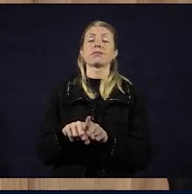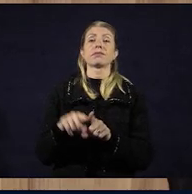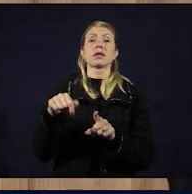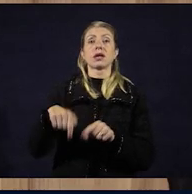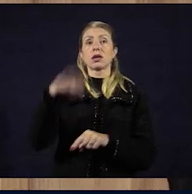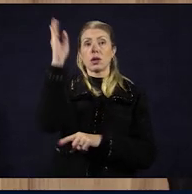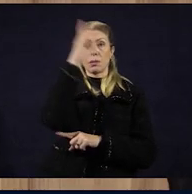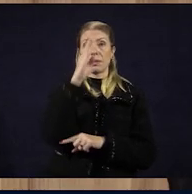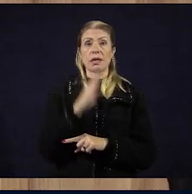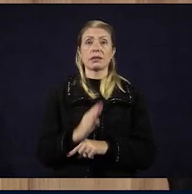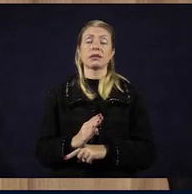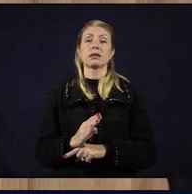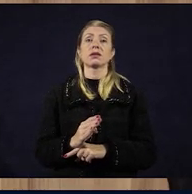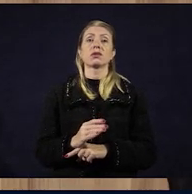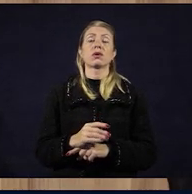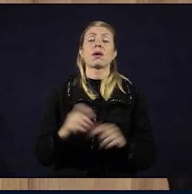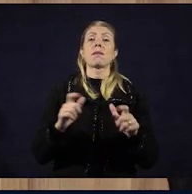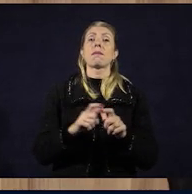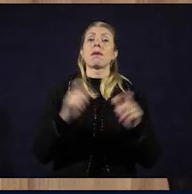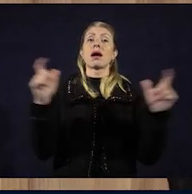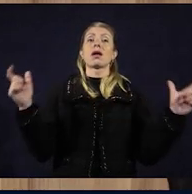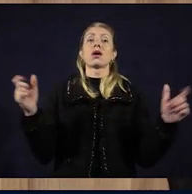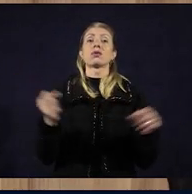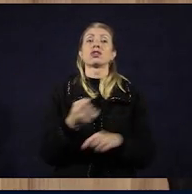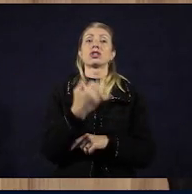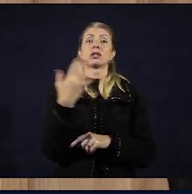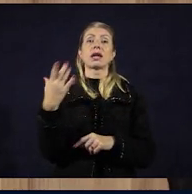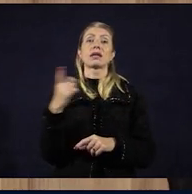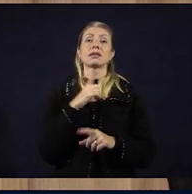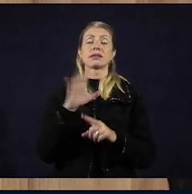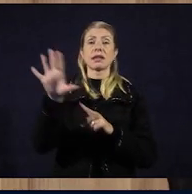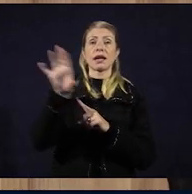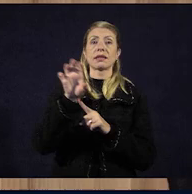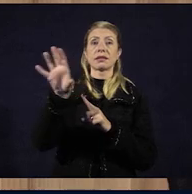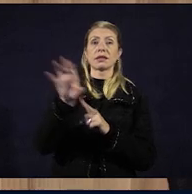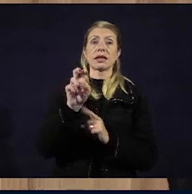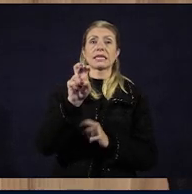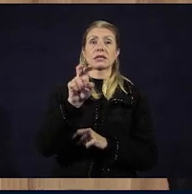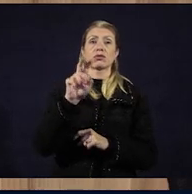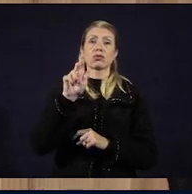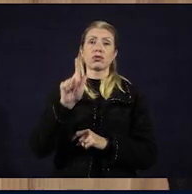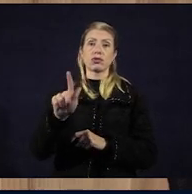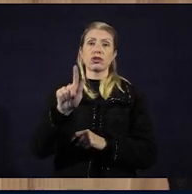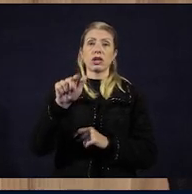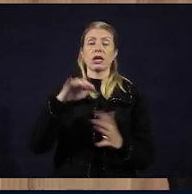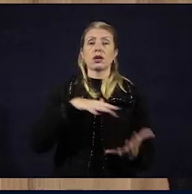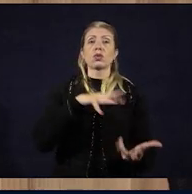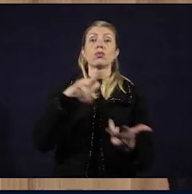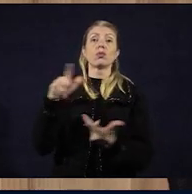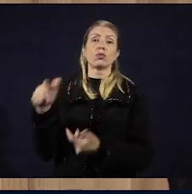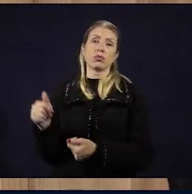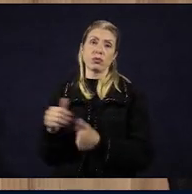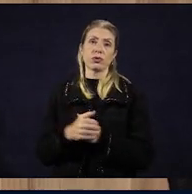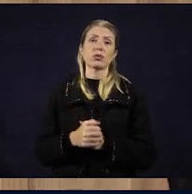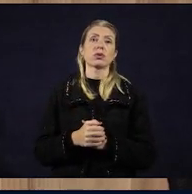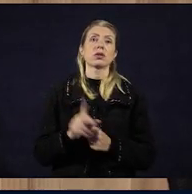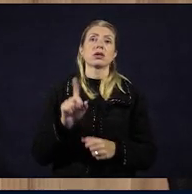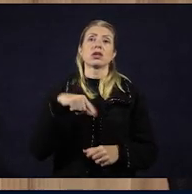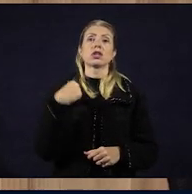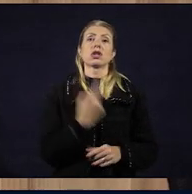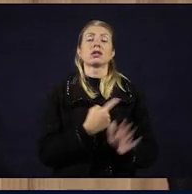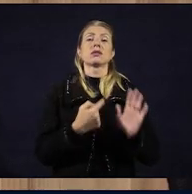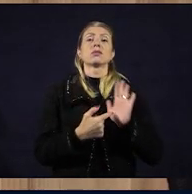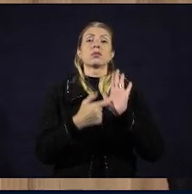Brasil hoje é quem tem o maior número de antenas cinco gestão da lua do mundo hoje então estamos mostrando